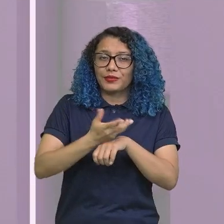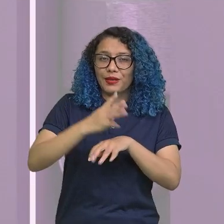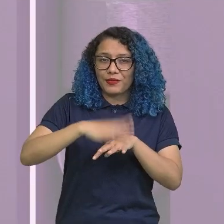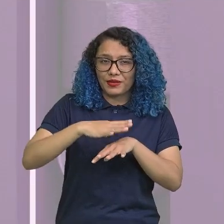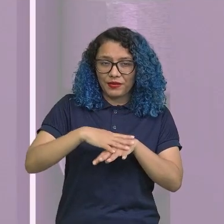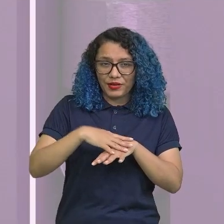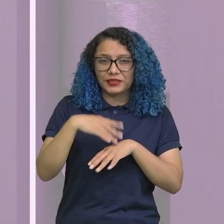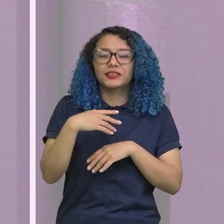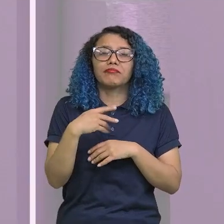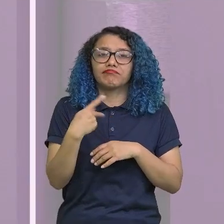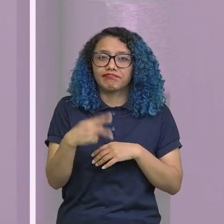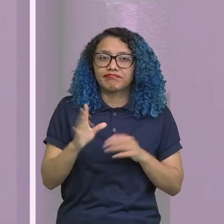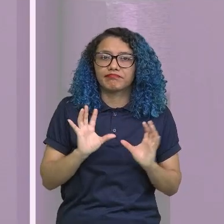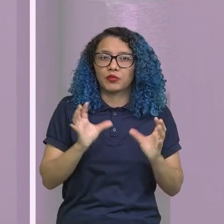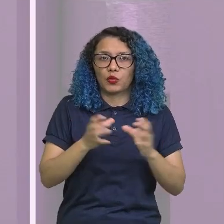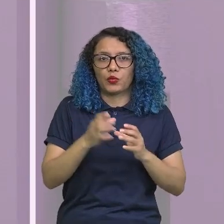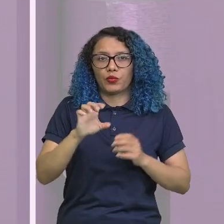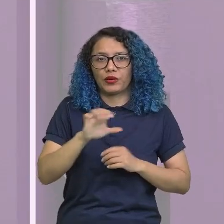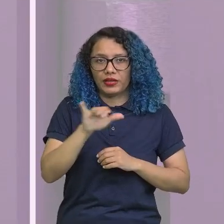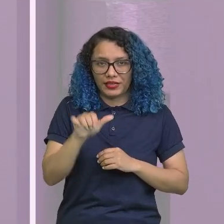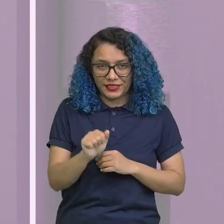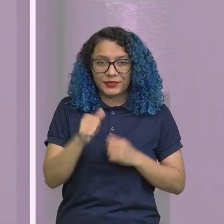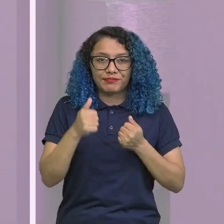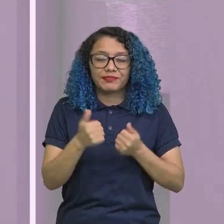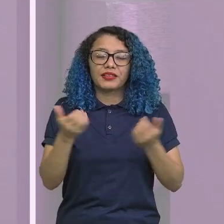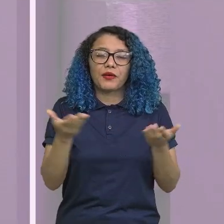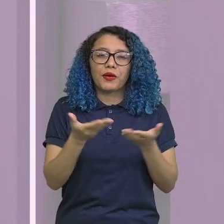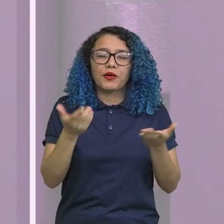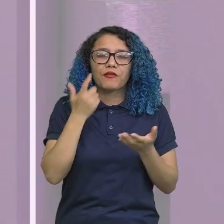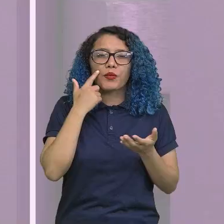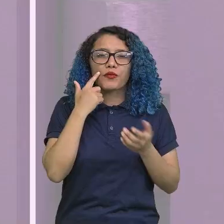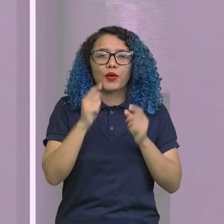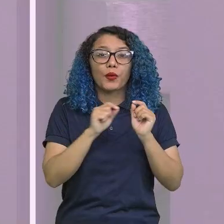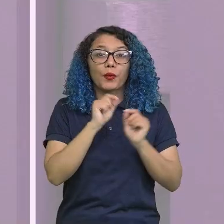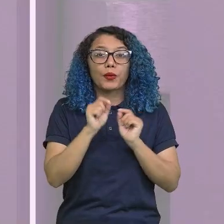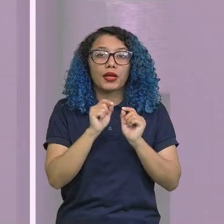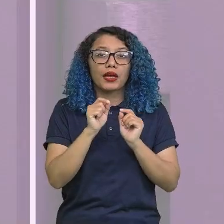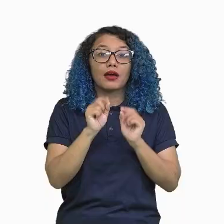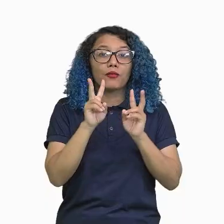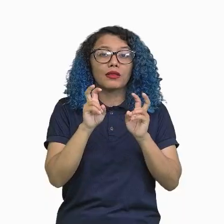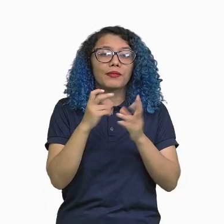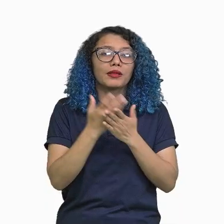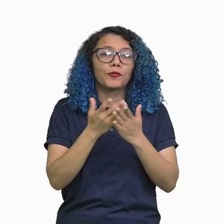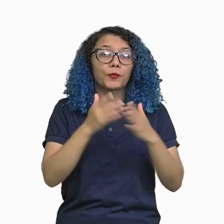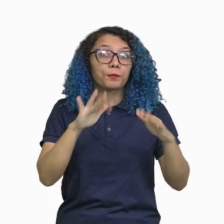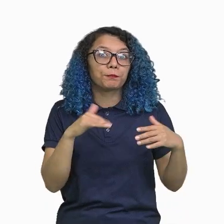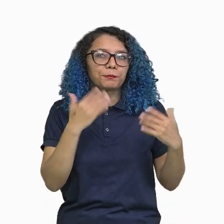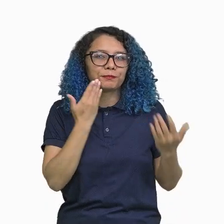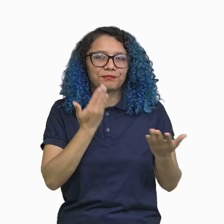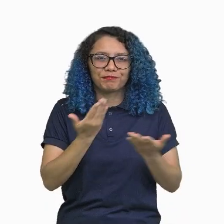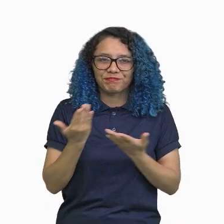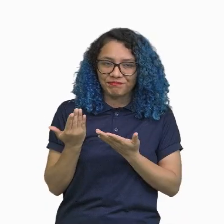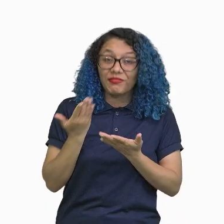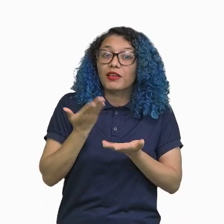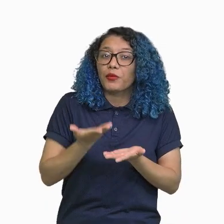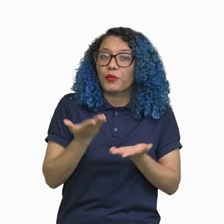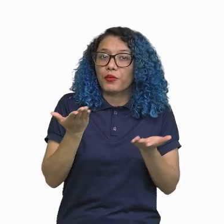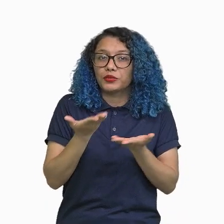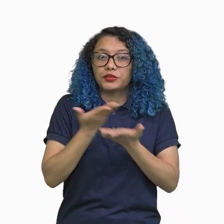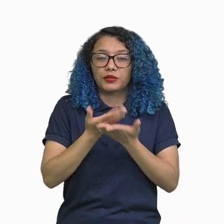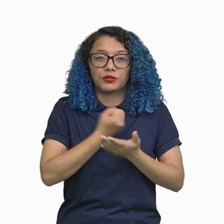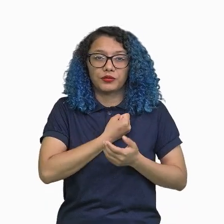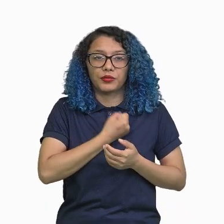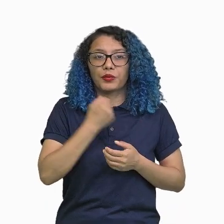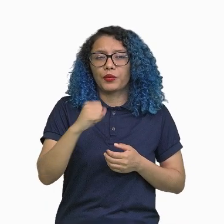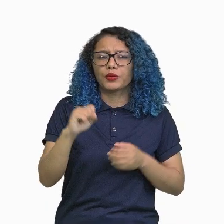que é já a 7ª etapa, e nesse momento eu convido você a conhecer tudo que nós vamos estudar. Vamos então conhecer a nossa aula 8? A